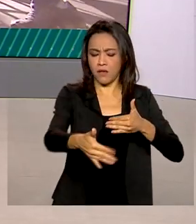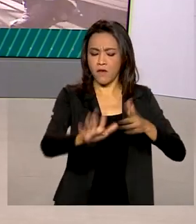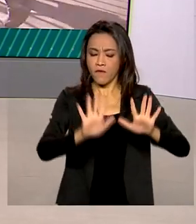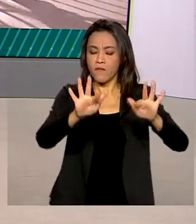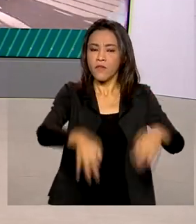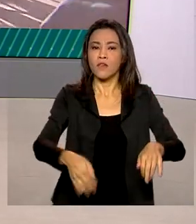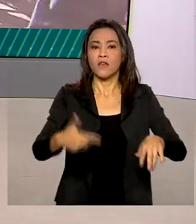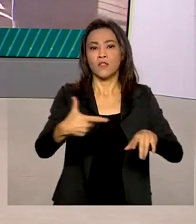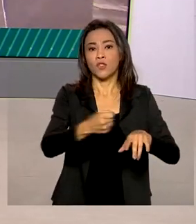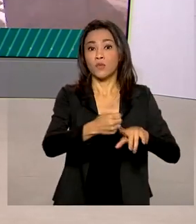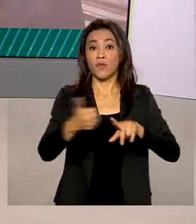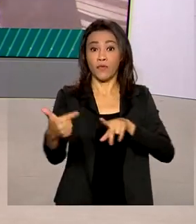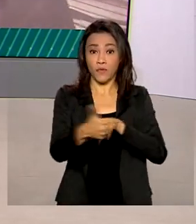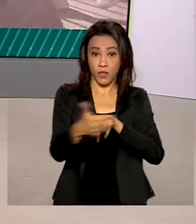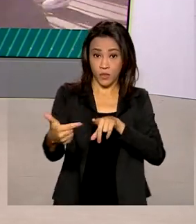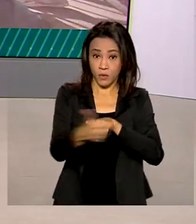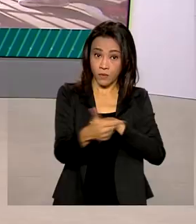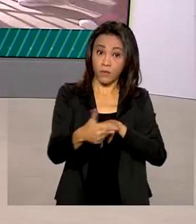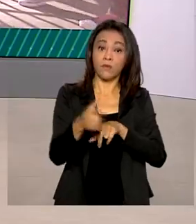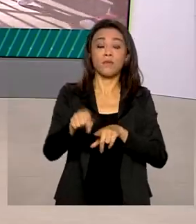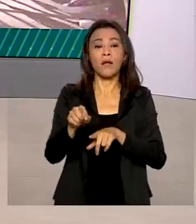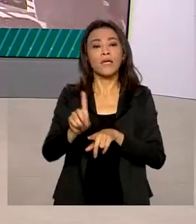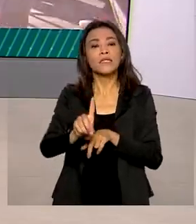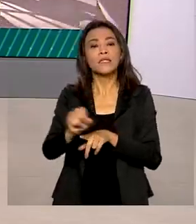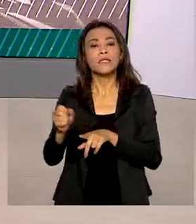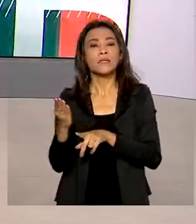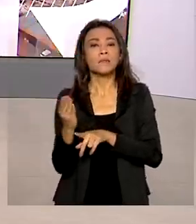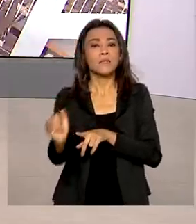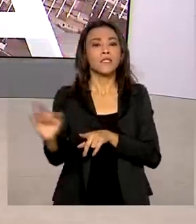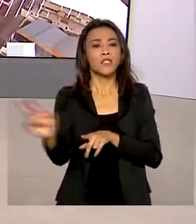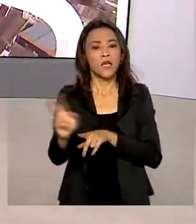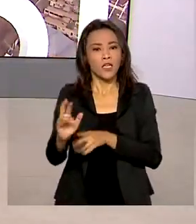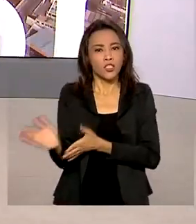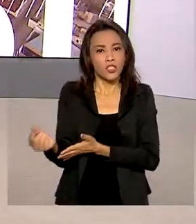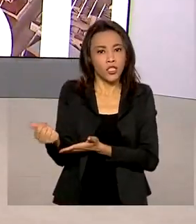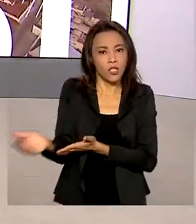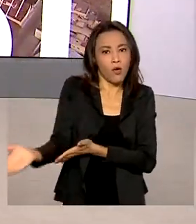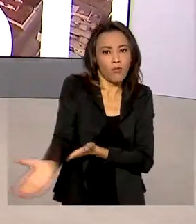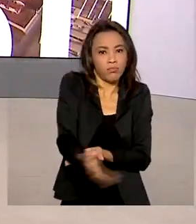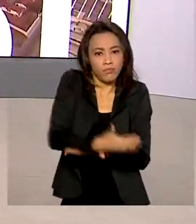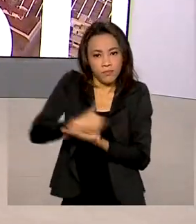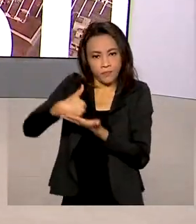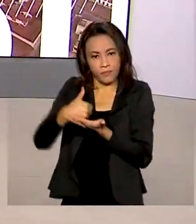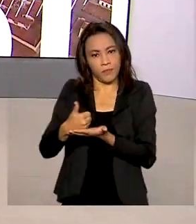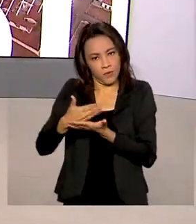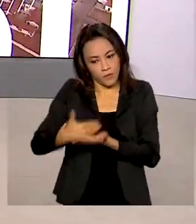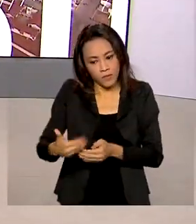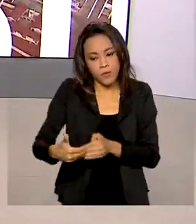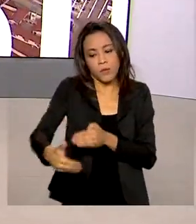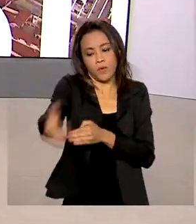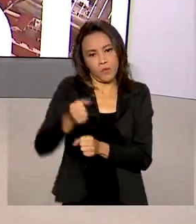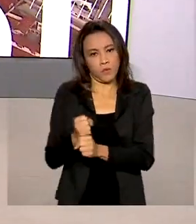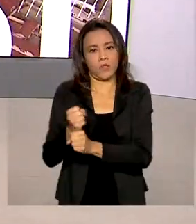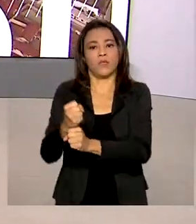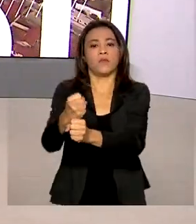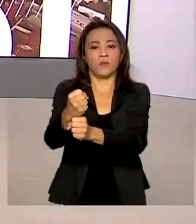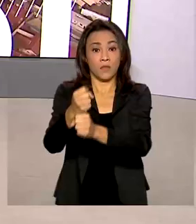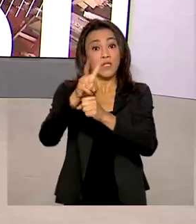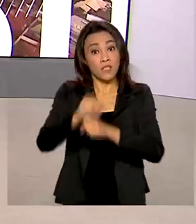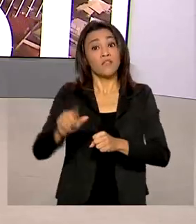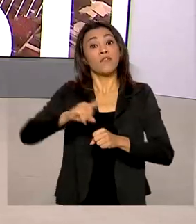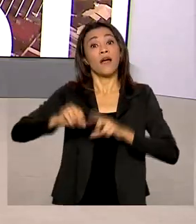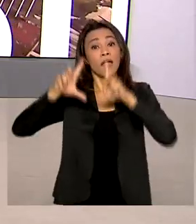2022 com potencial para gerar 100 bilhões de reais em investimentos nos próximos anos. Além disso, representará